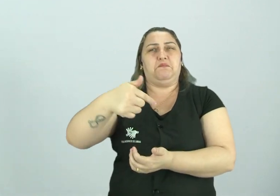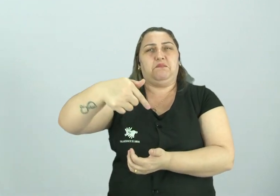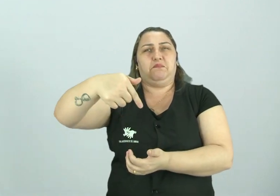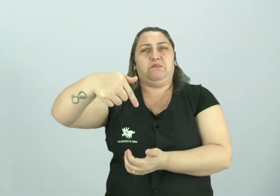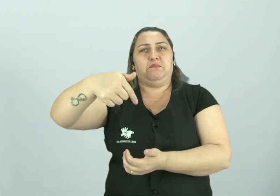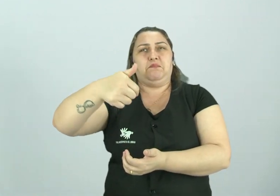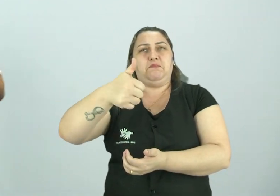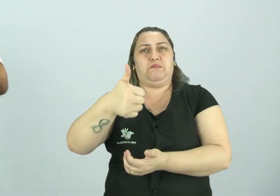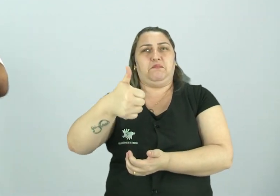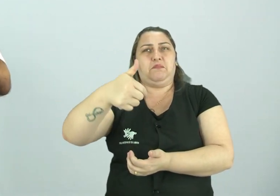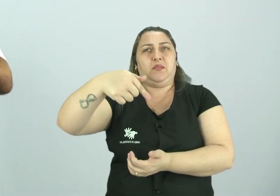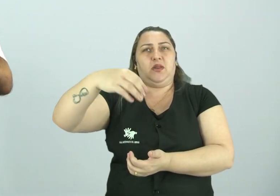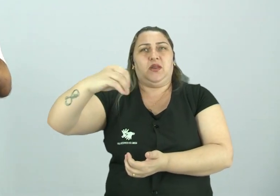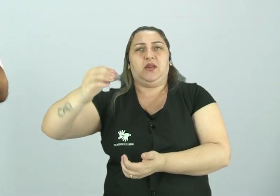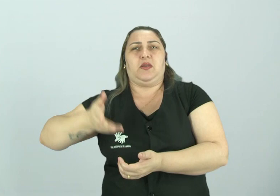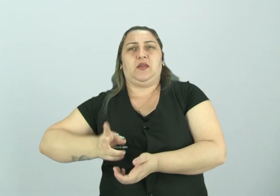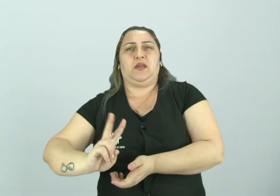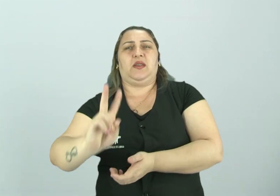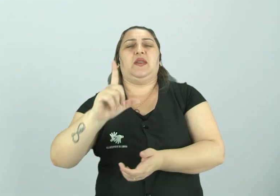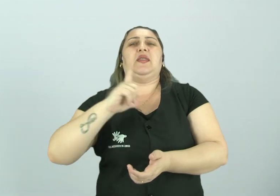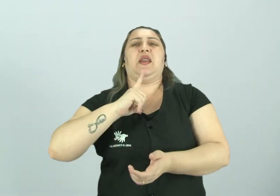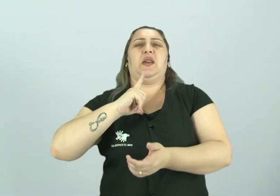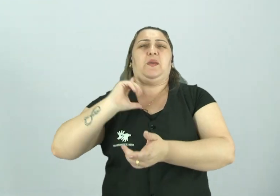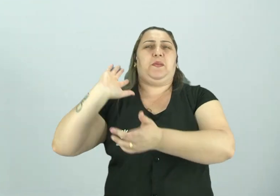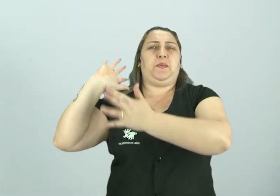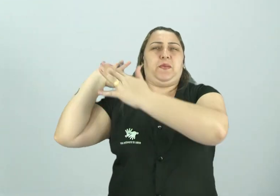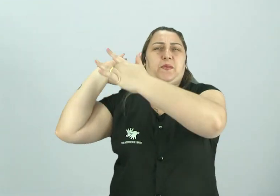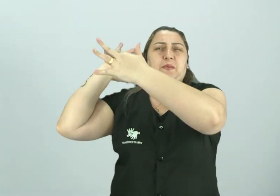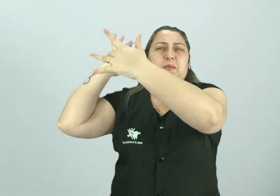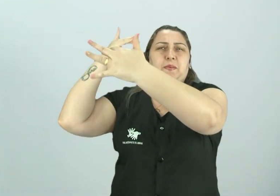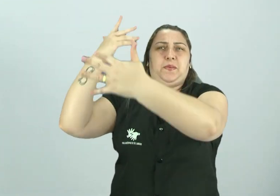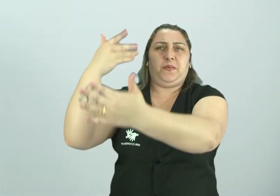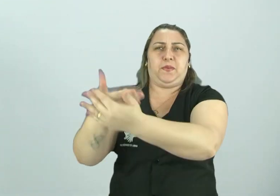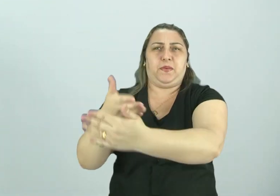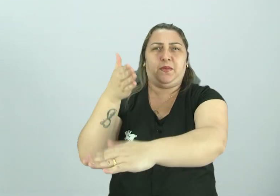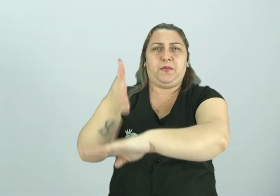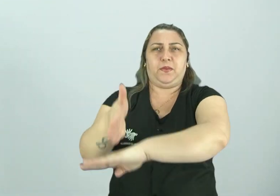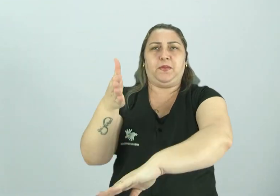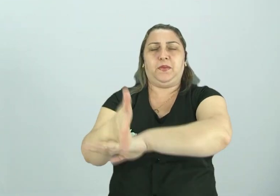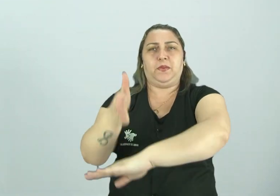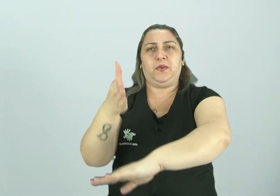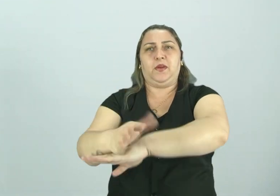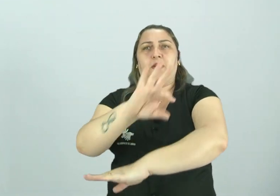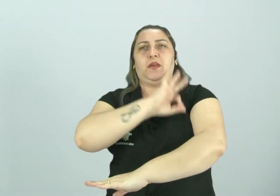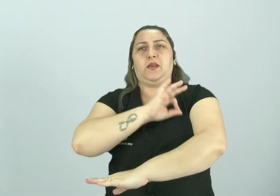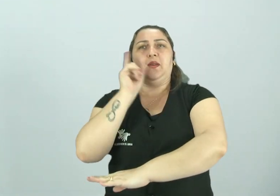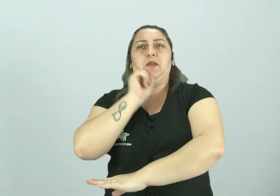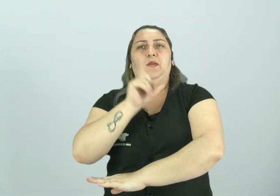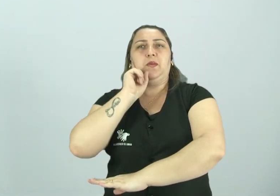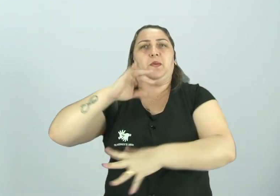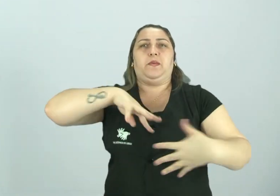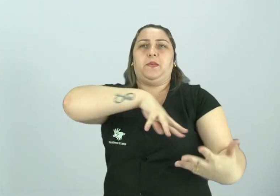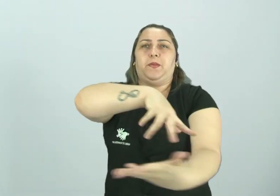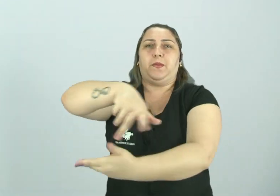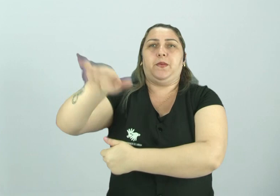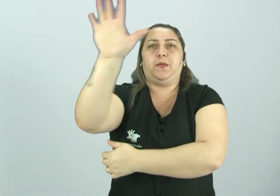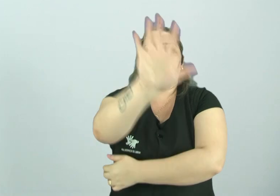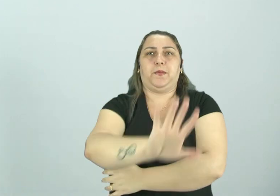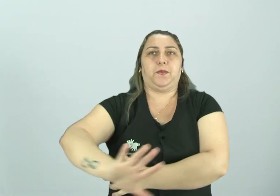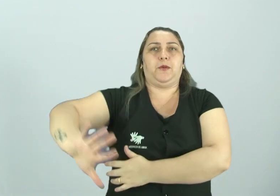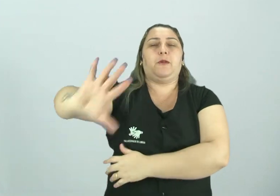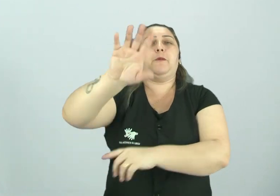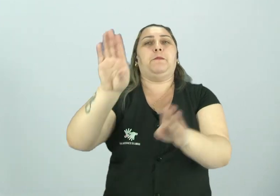em diante, existe um histórico enorme das intervenções militares dos Estados Unidos no mundo inteiro e